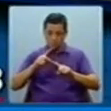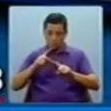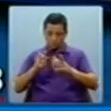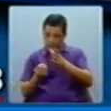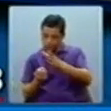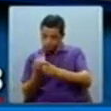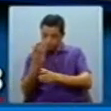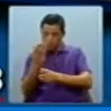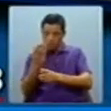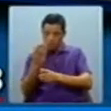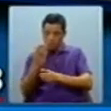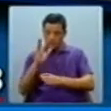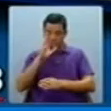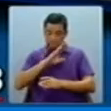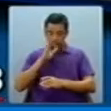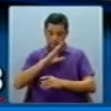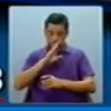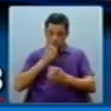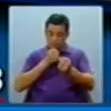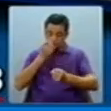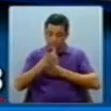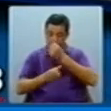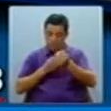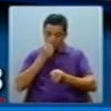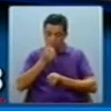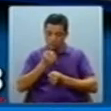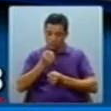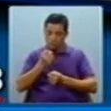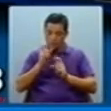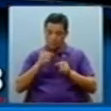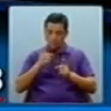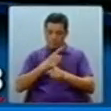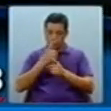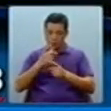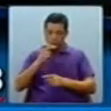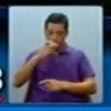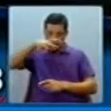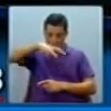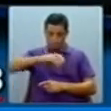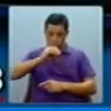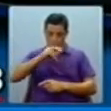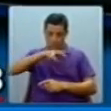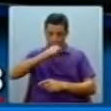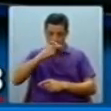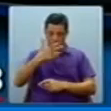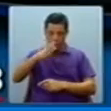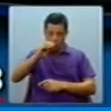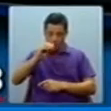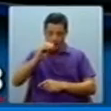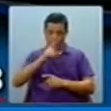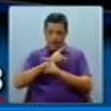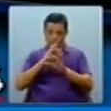superfície? Bom, se for esta a explicação, então é ainda mais extraordinário, porque o amoníaco é um anticongelante e, portanto, pode